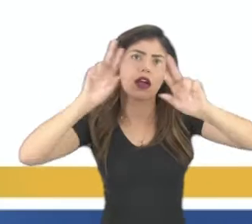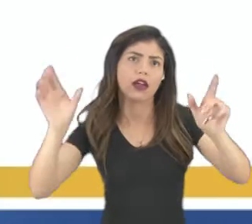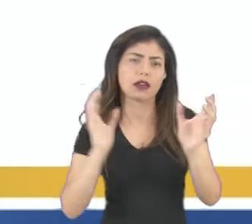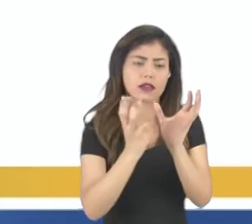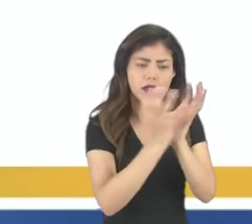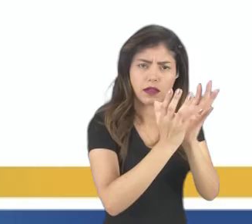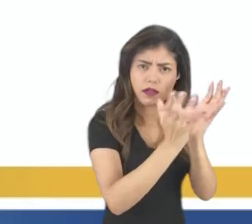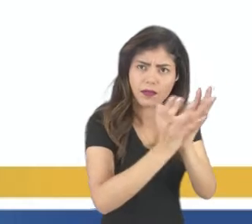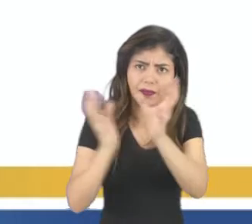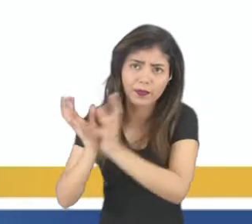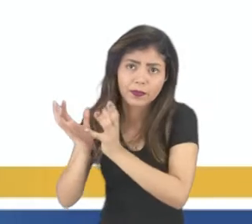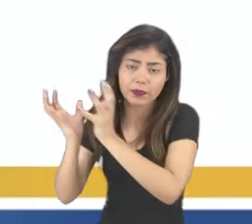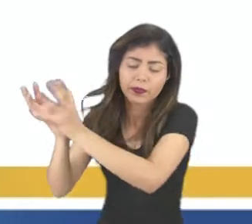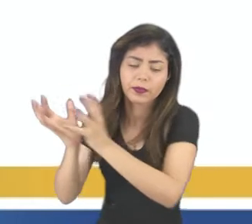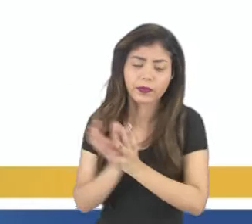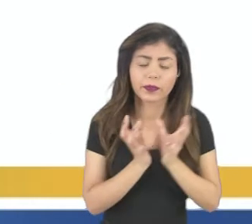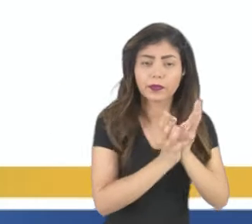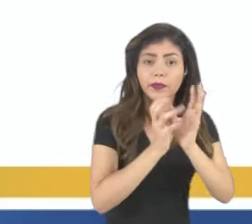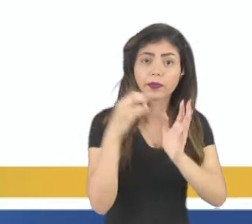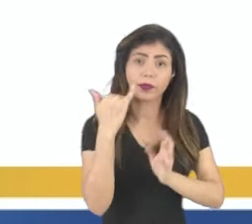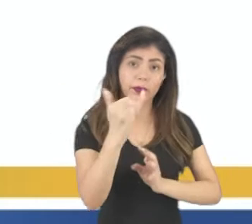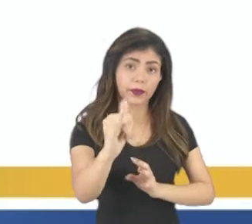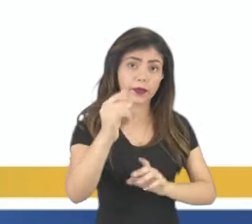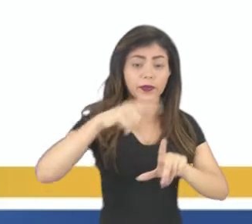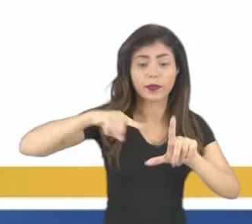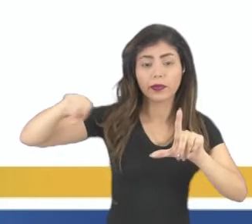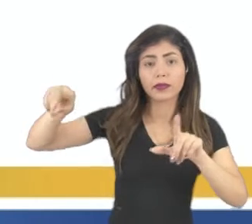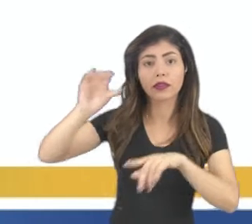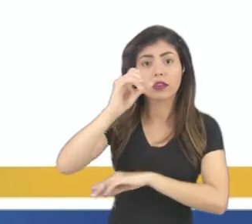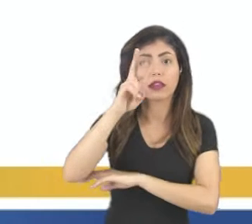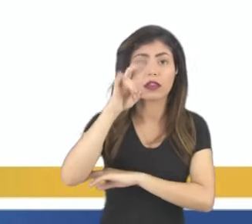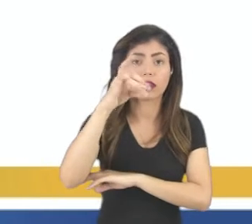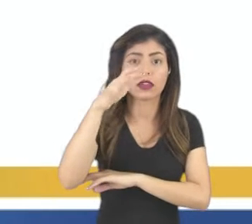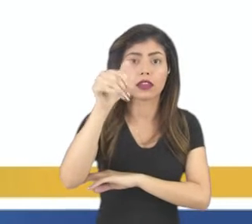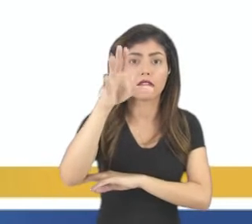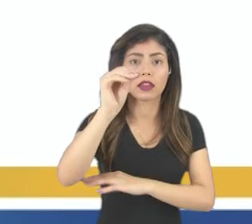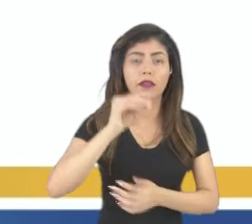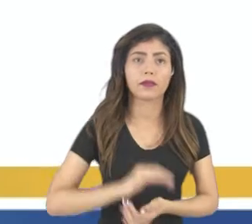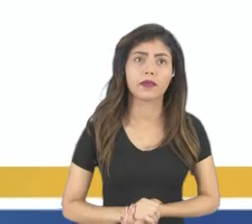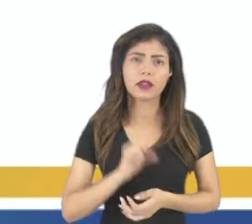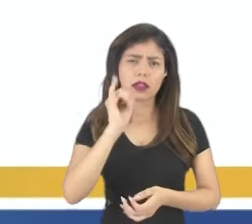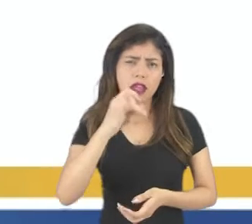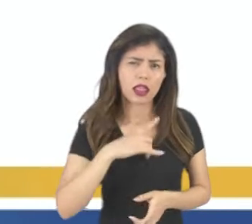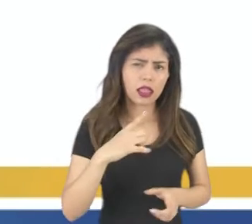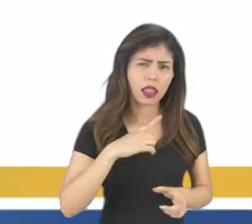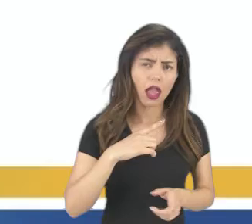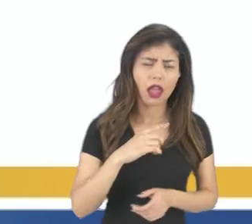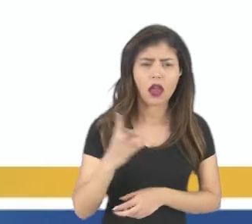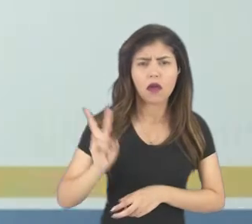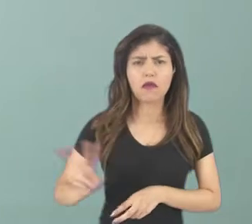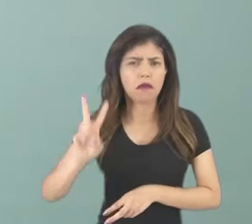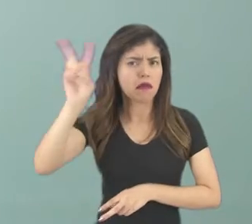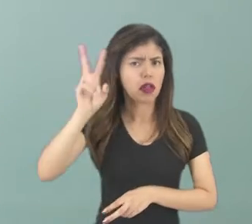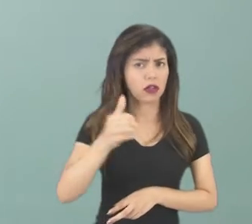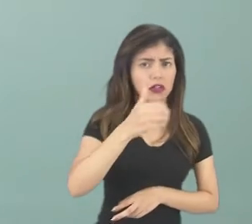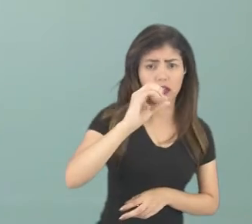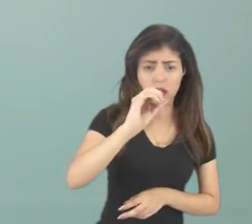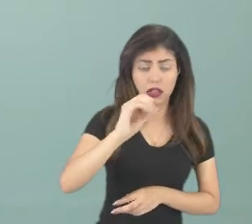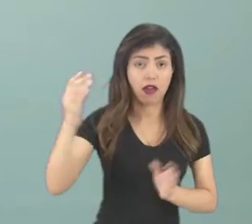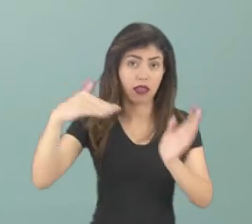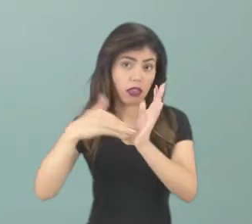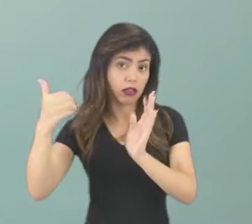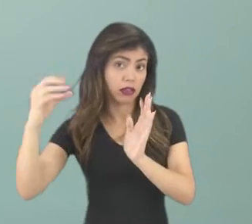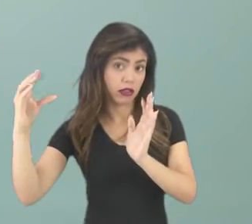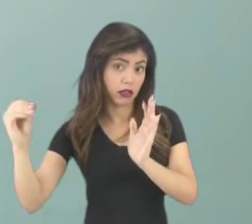vários pequenos pacotes com uma energia proporcional à frequência da radiação então Imagine que se tem um valor da energia que varia de 0 a 100